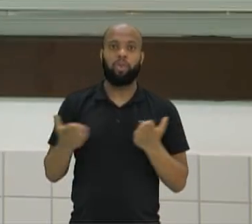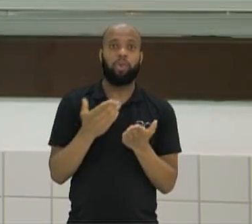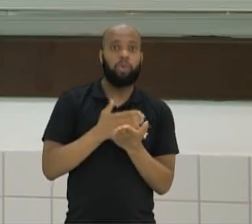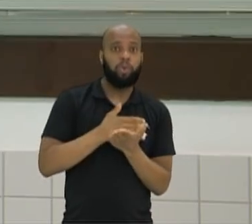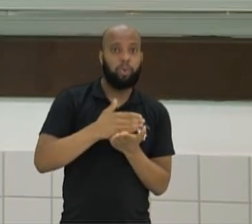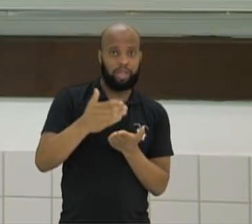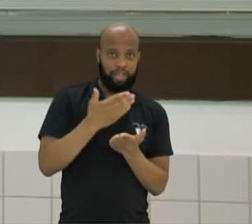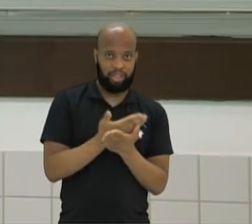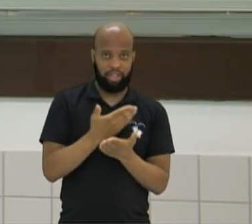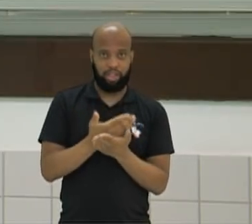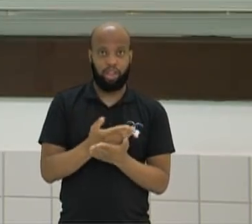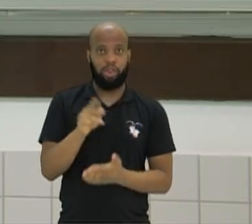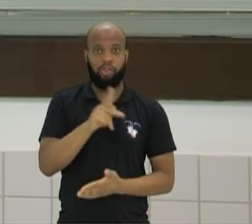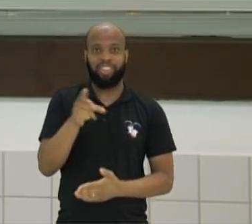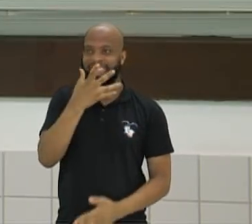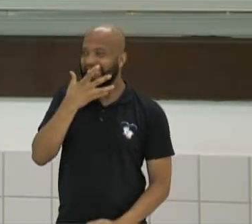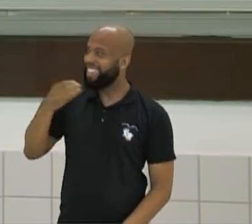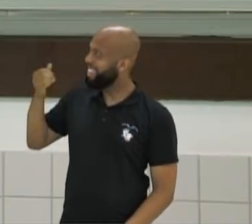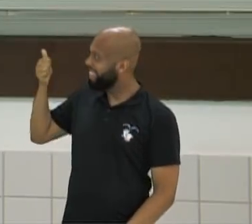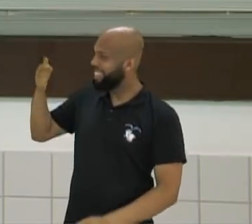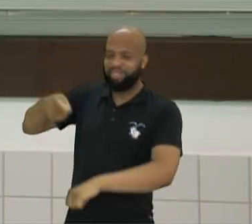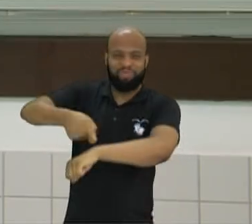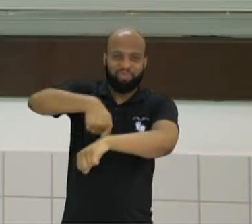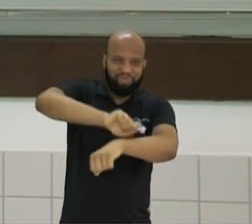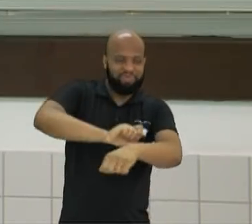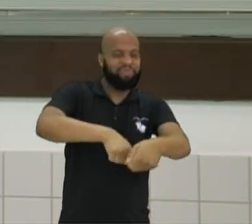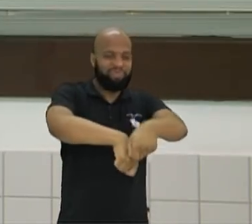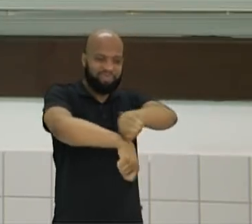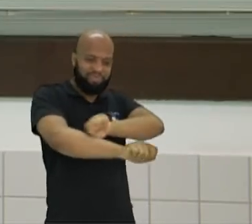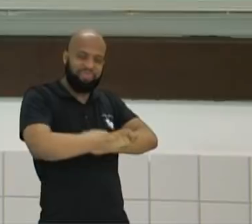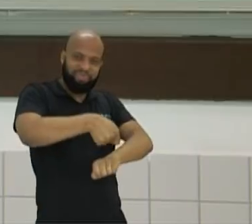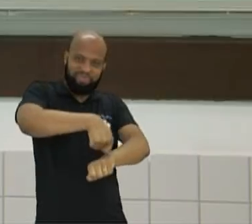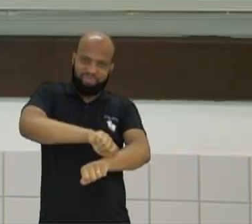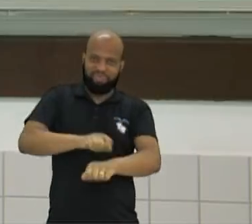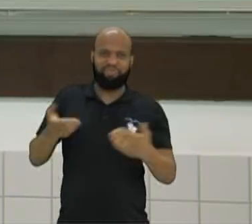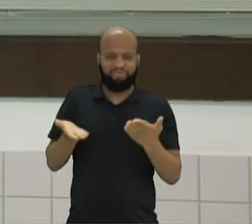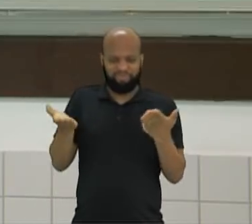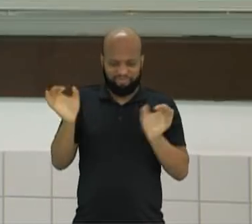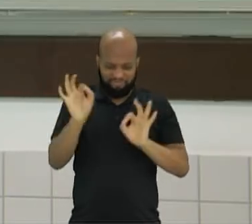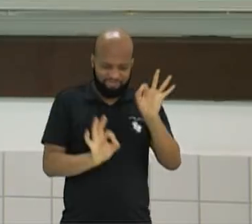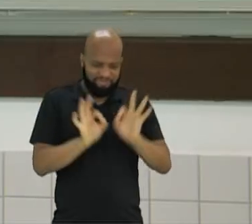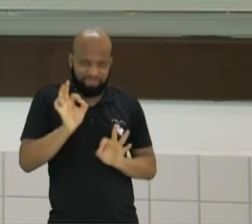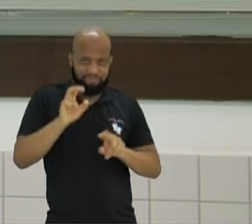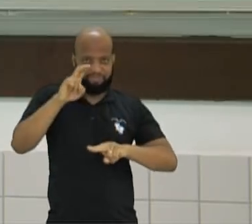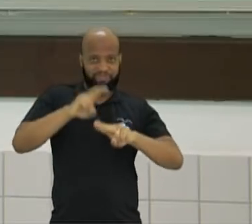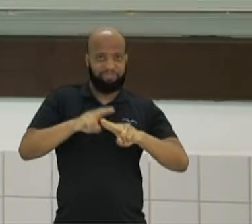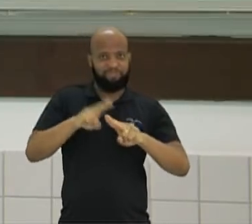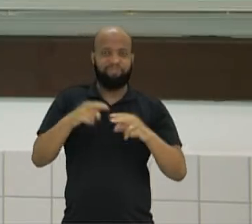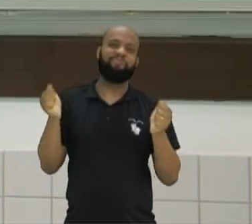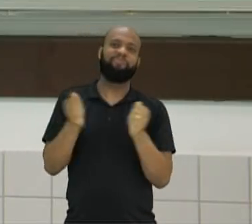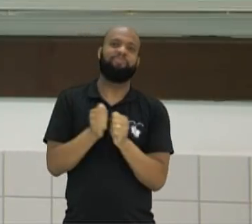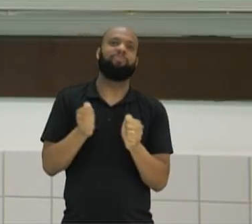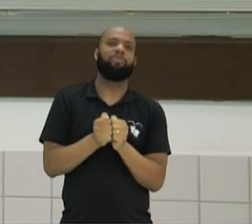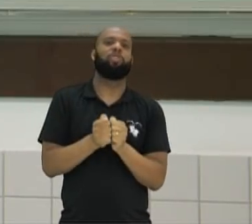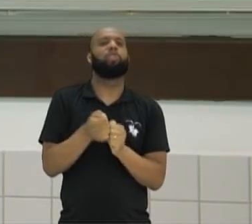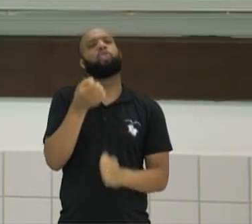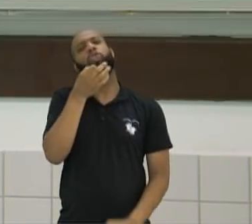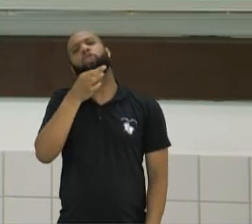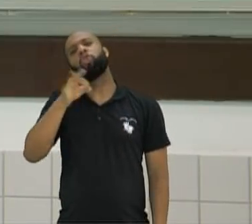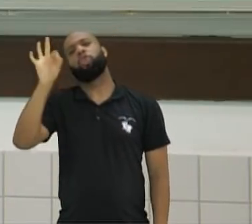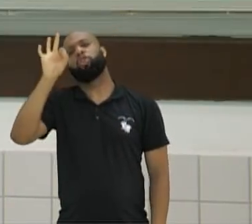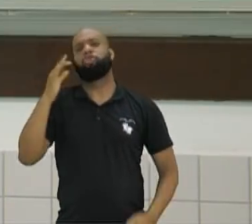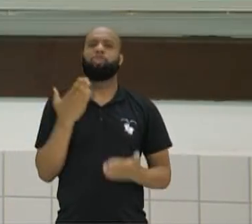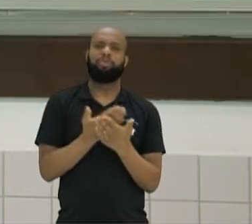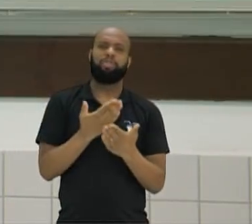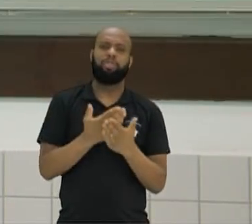aula? Professor Natan, dobrando aqui as nossas mangas, apertem o cinto, segurem na poltrona. Pô, uma ótima e excelente aula para